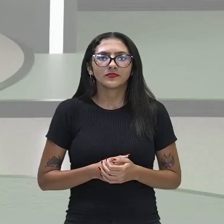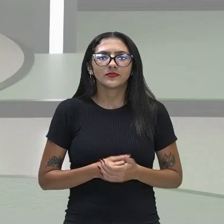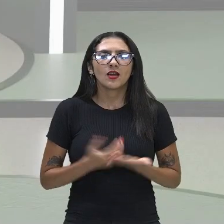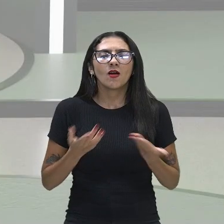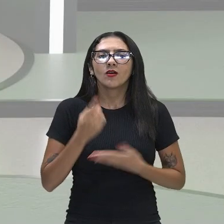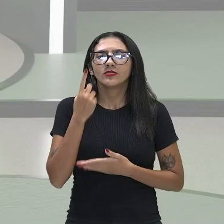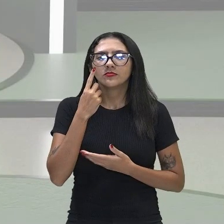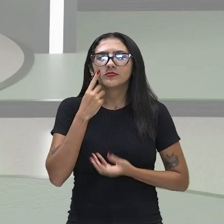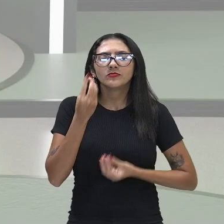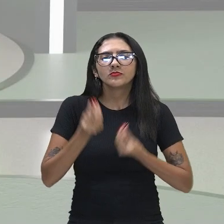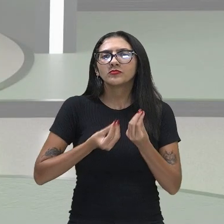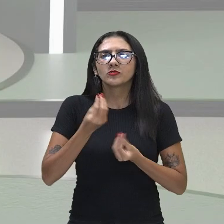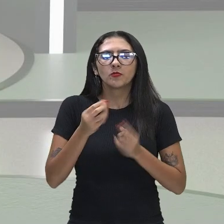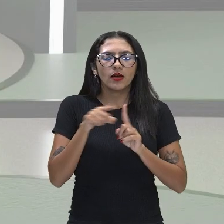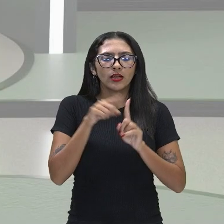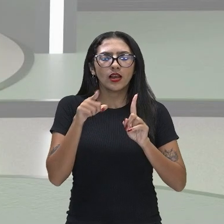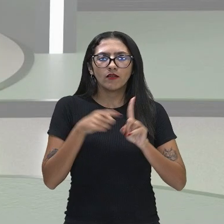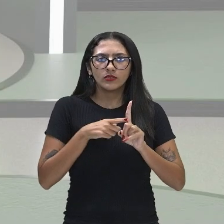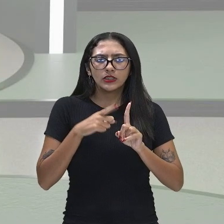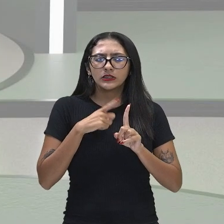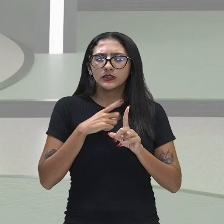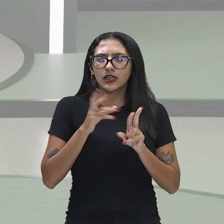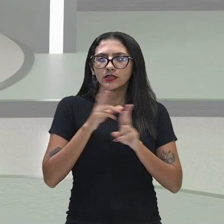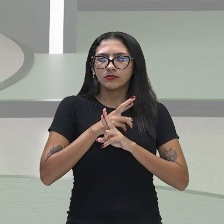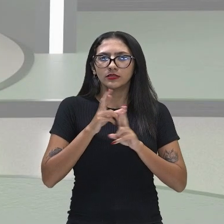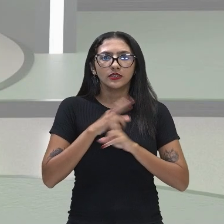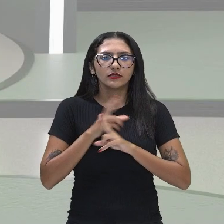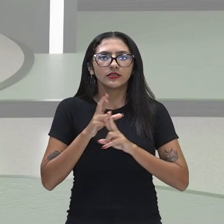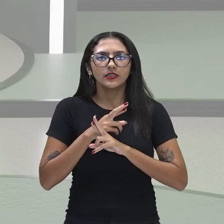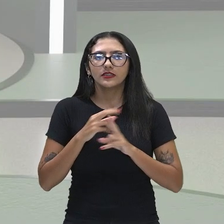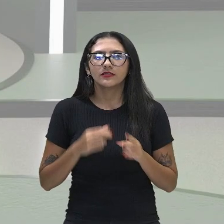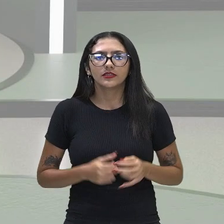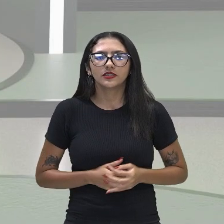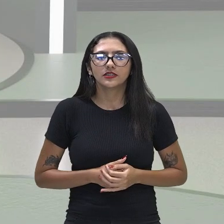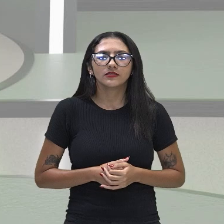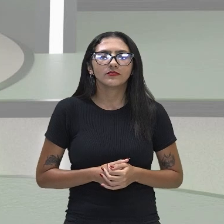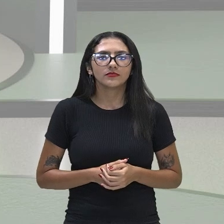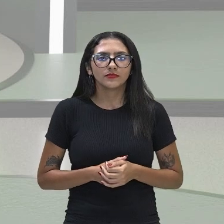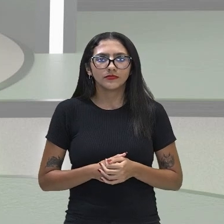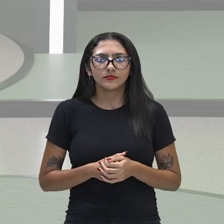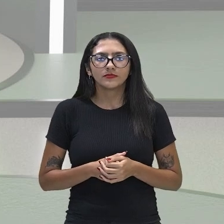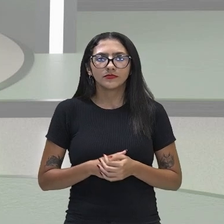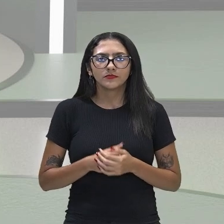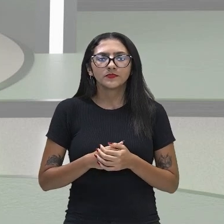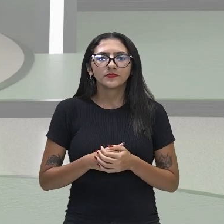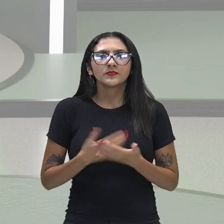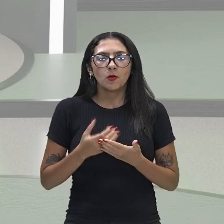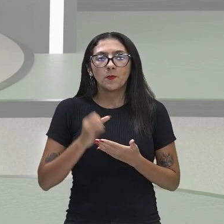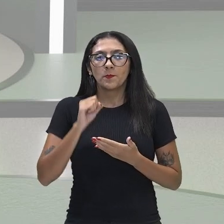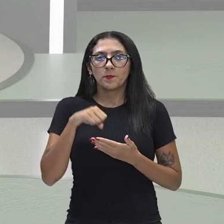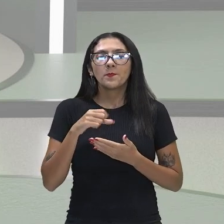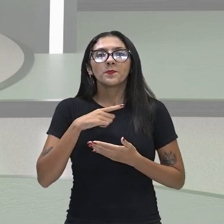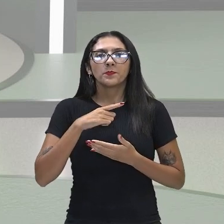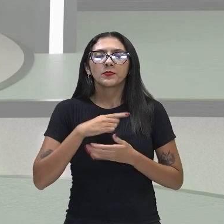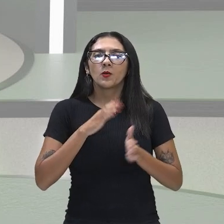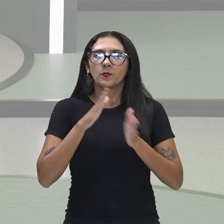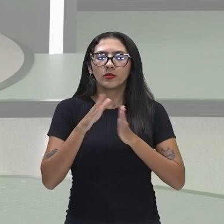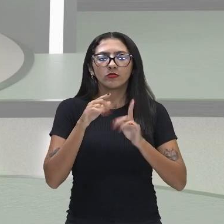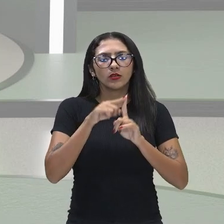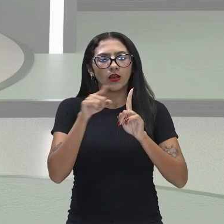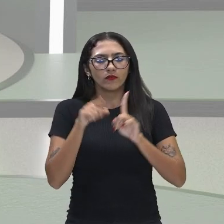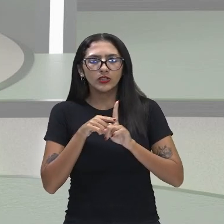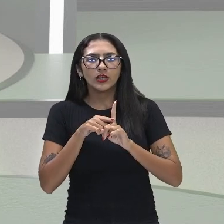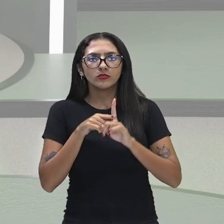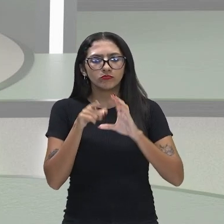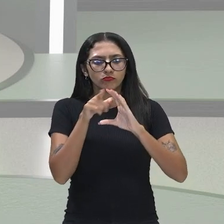gravidez, né, e os hormônios. Existe relação com isso? Claro que existe, professor Vinícius. Durante a gravidez, a placenta produz